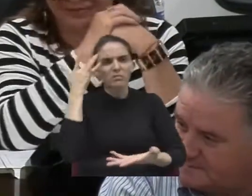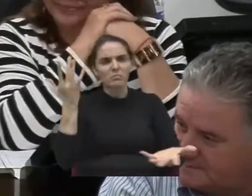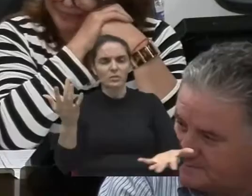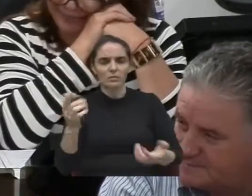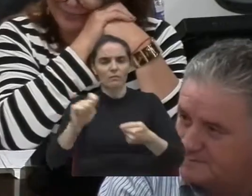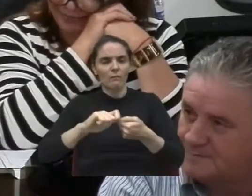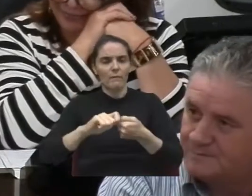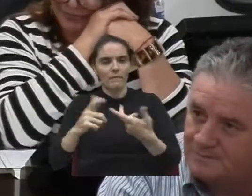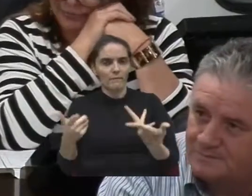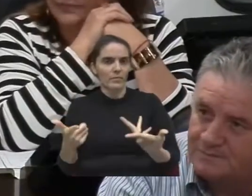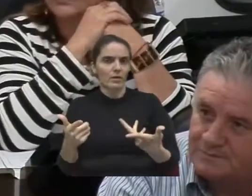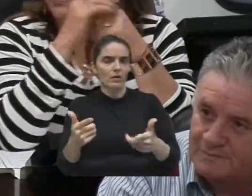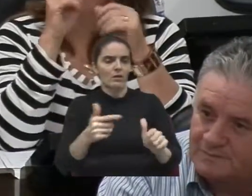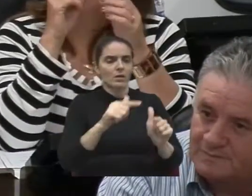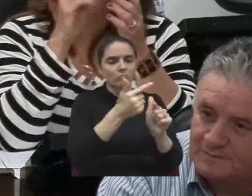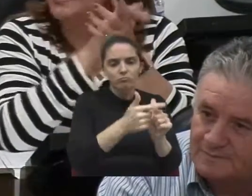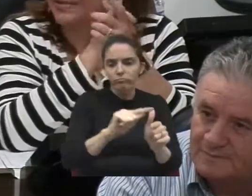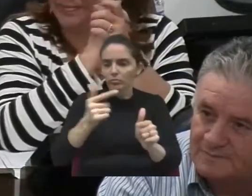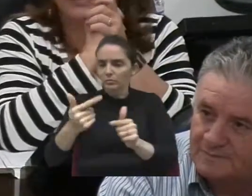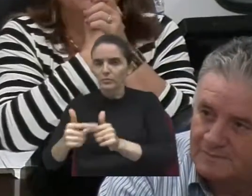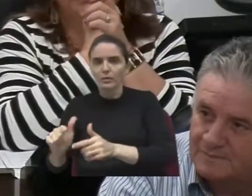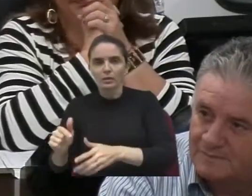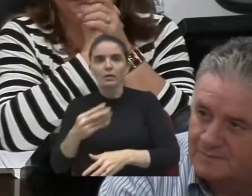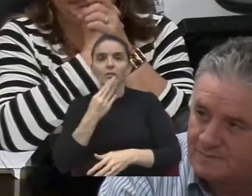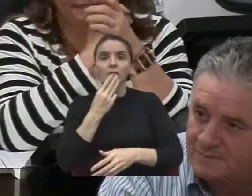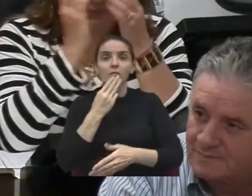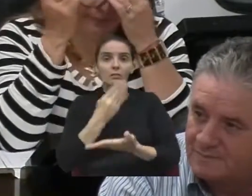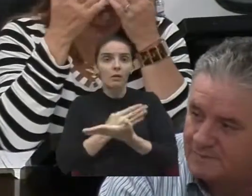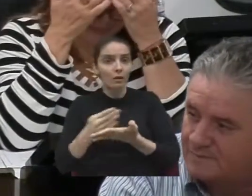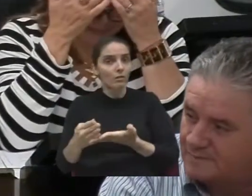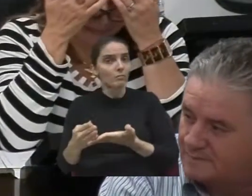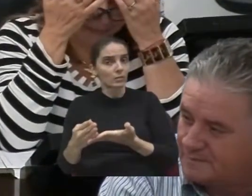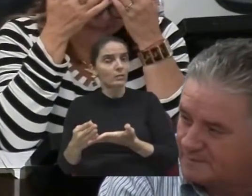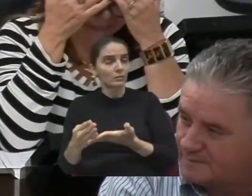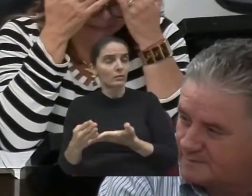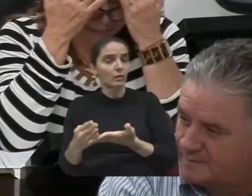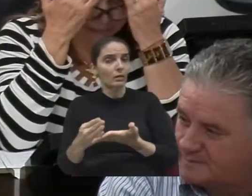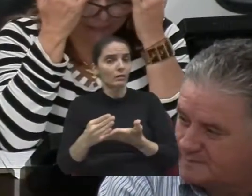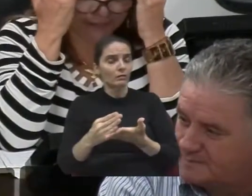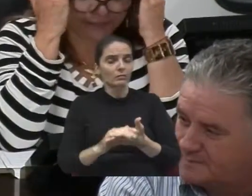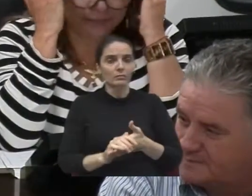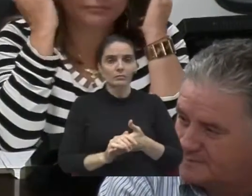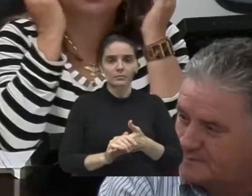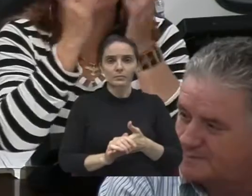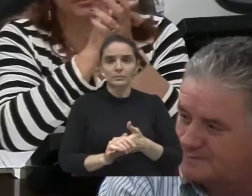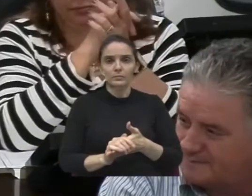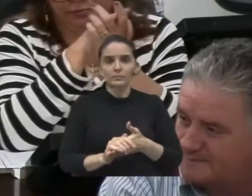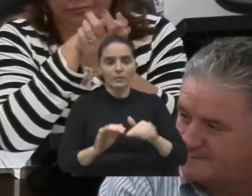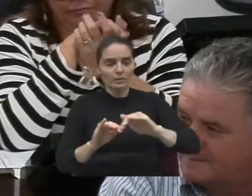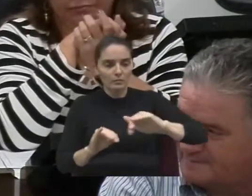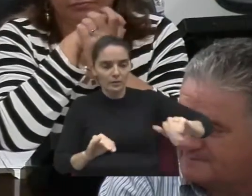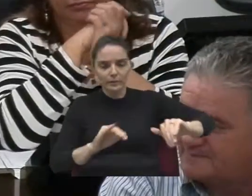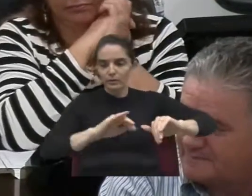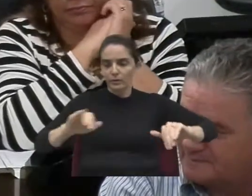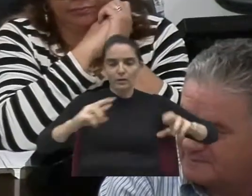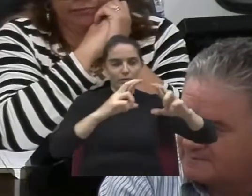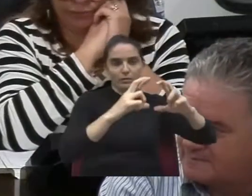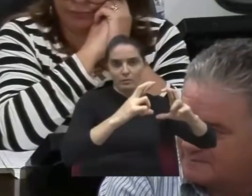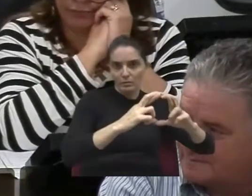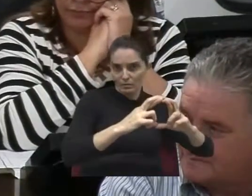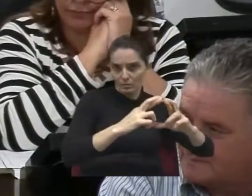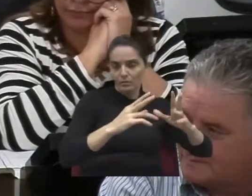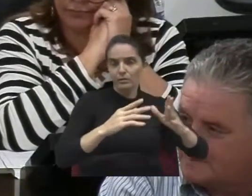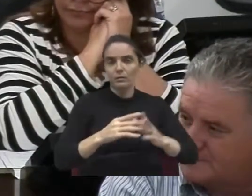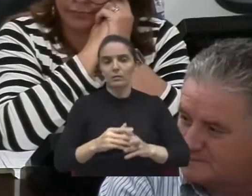esta separação. Eu comecei a ter esse hábito de separar o meu lixo reciclável. Na rua da minha casa tem